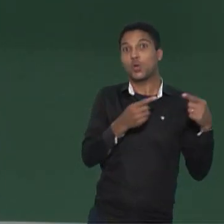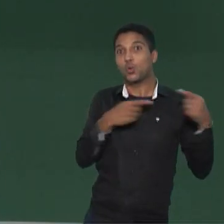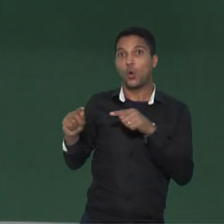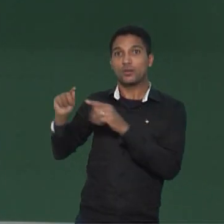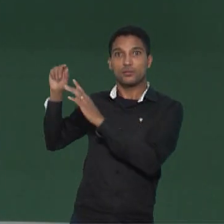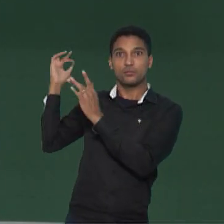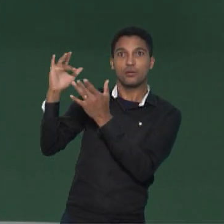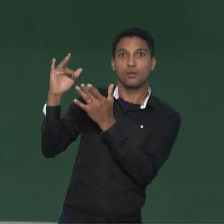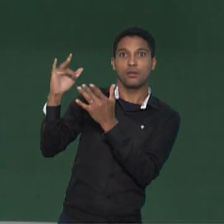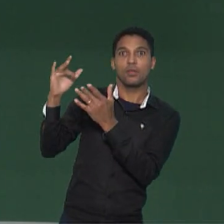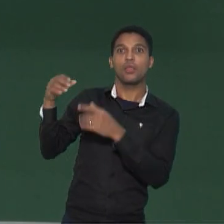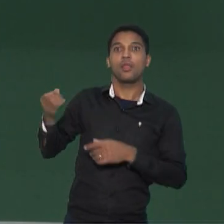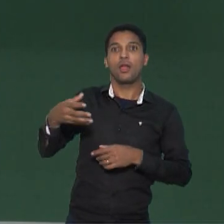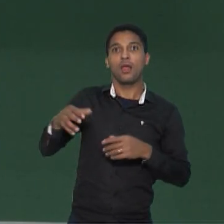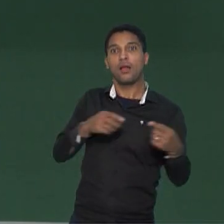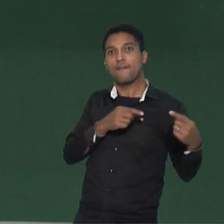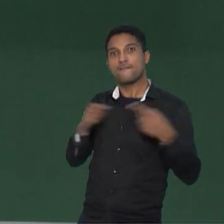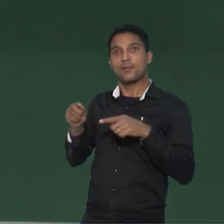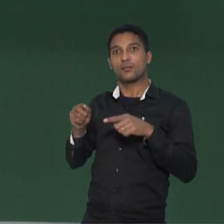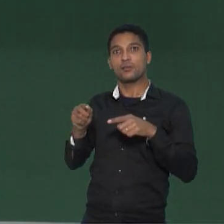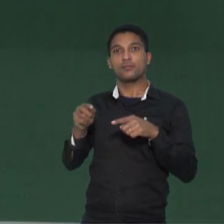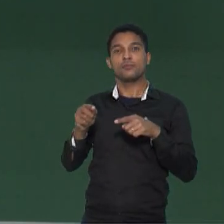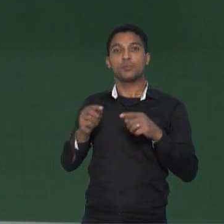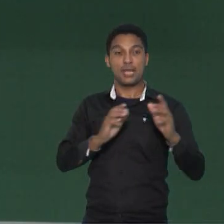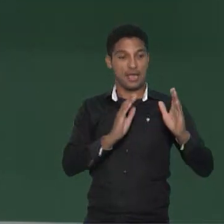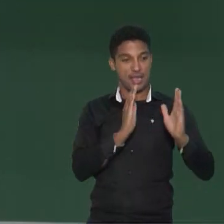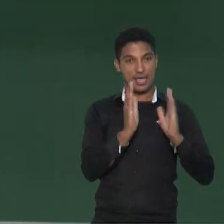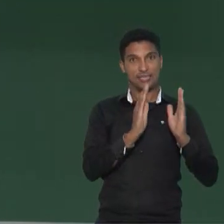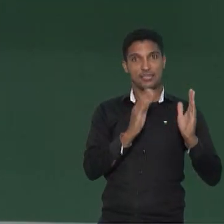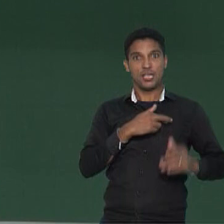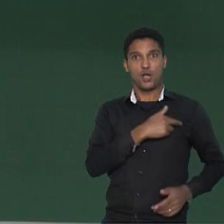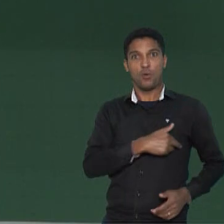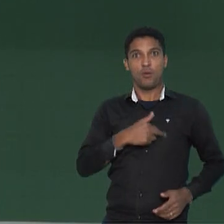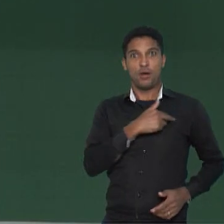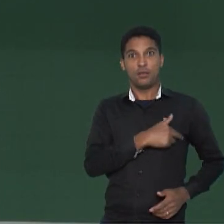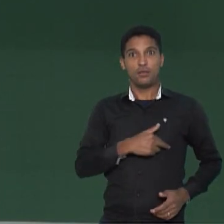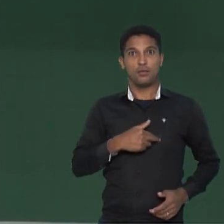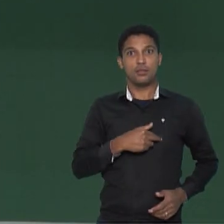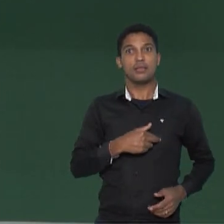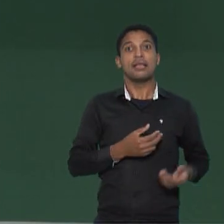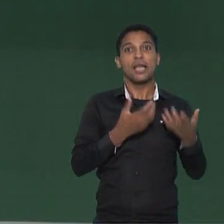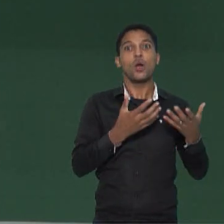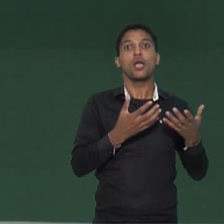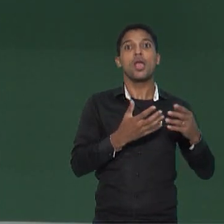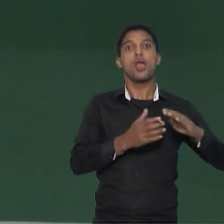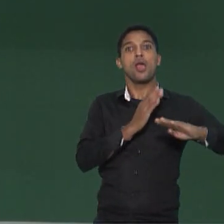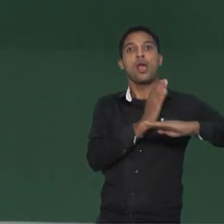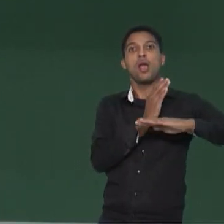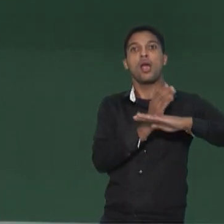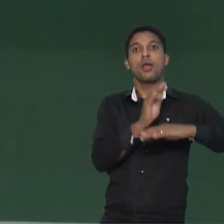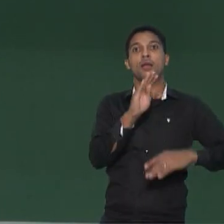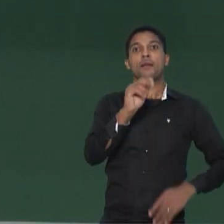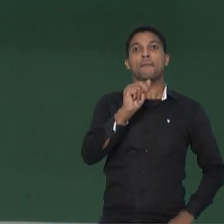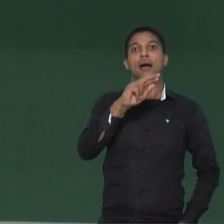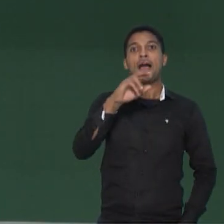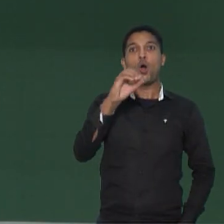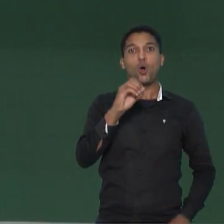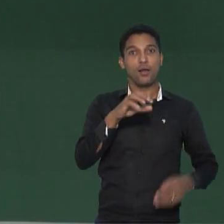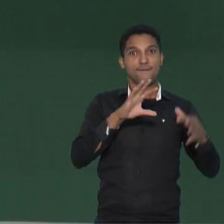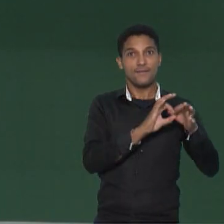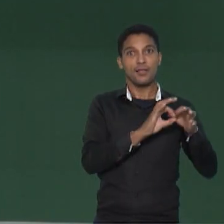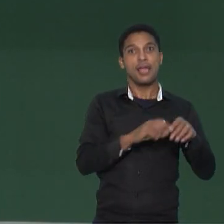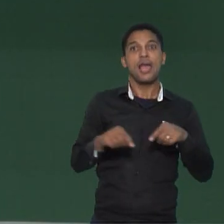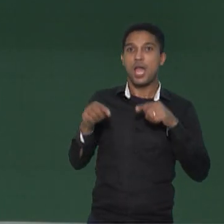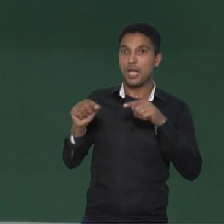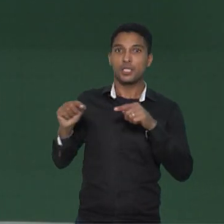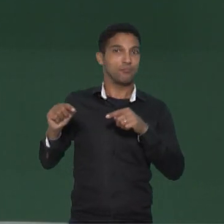lá atrás, uma influência greco-romana, e a outra pregava, queria um novo barroco, né? Que é o romantismo. Detalhismo